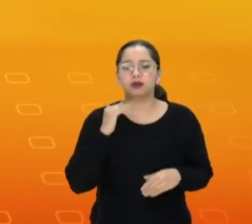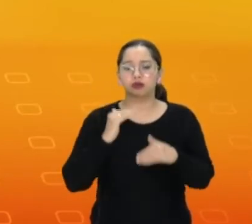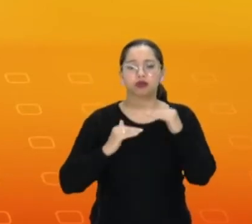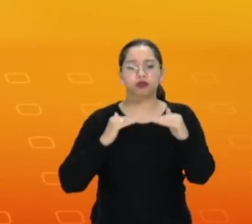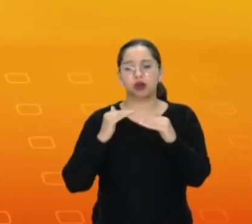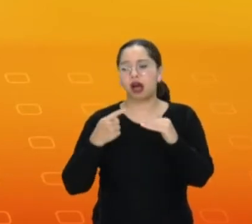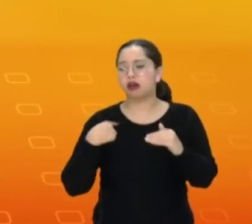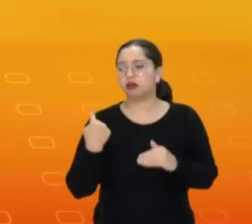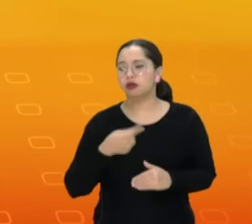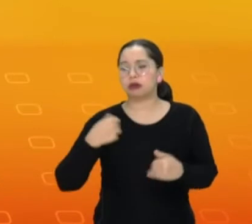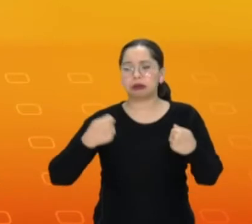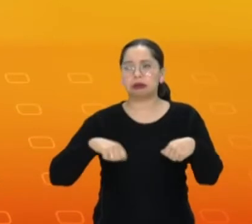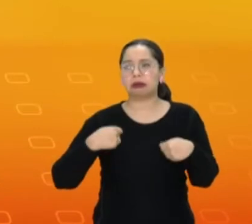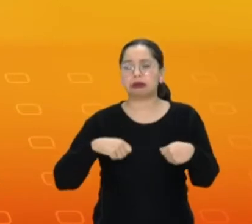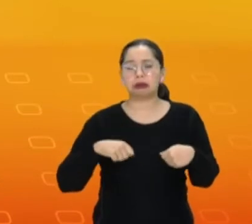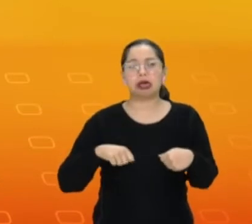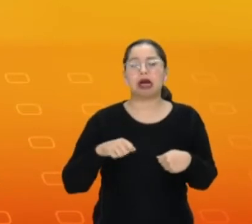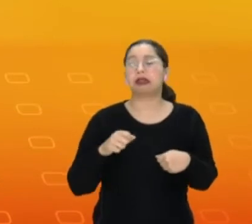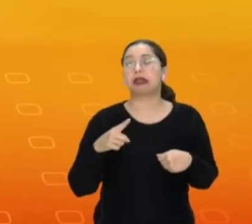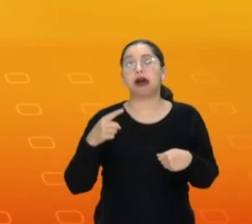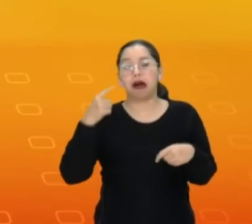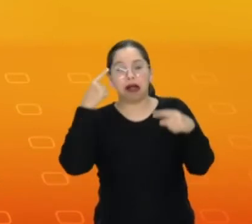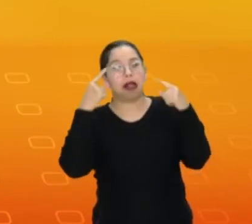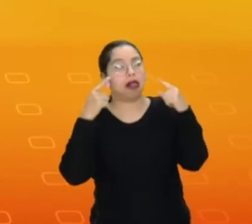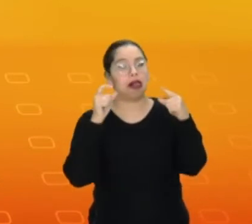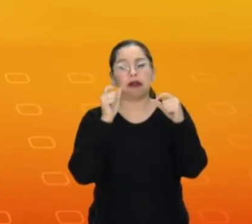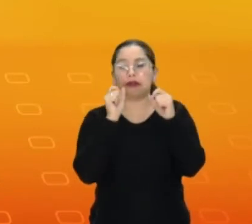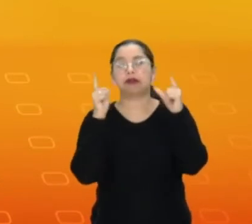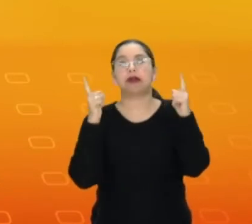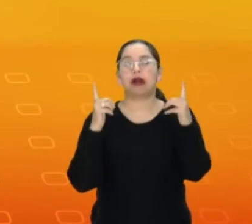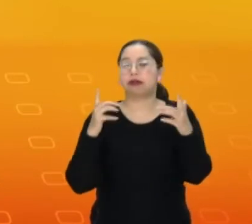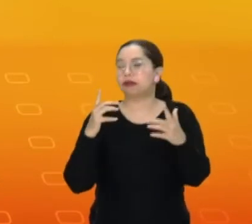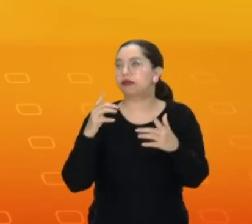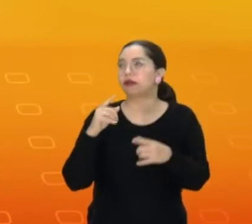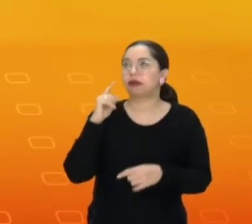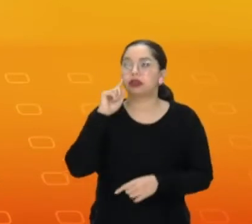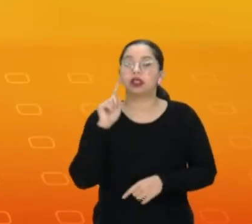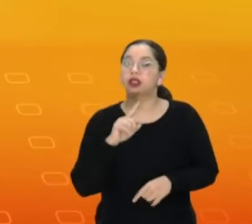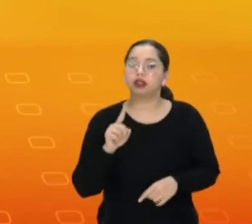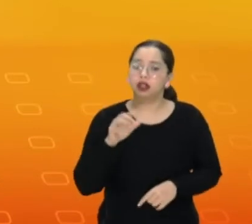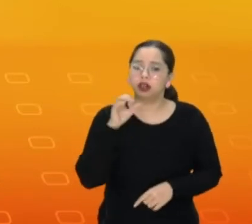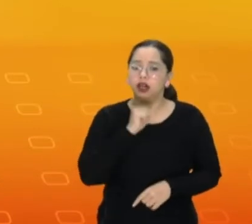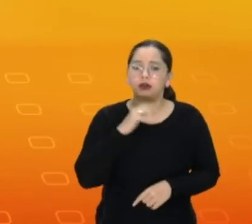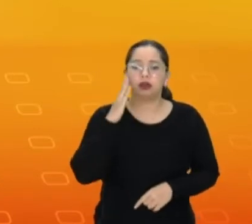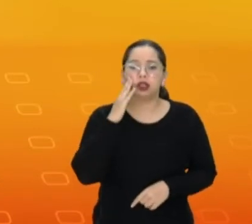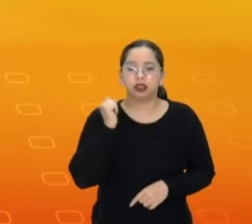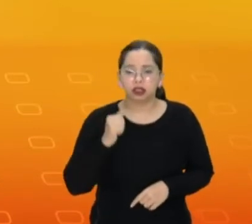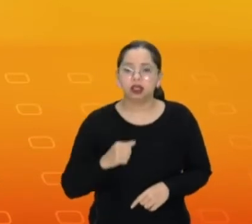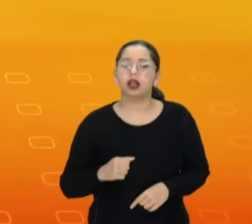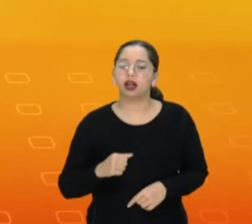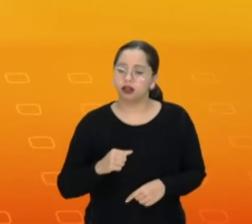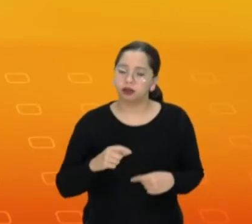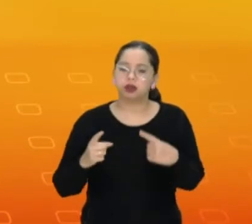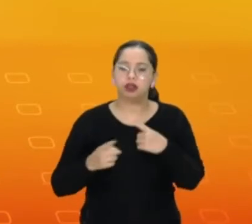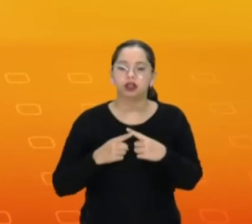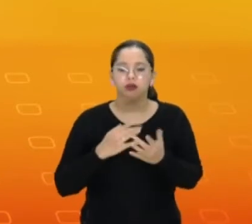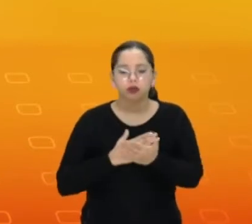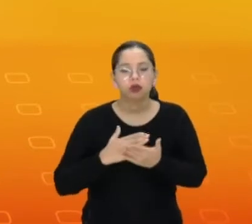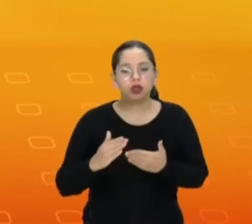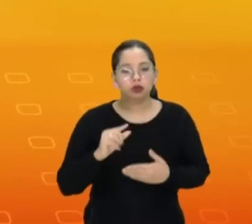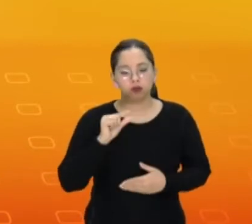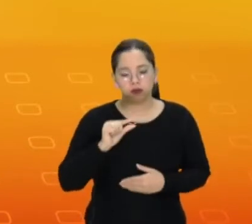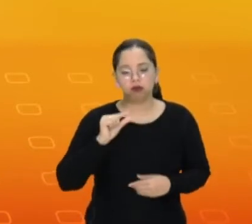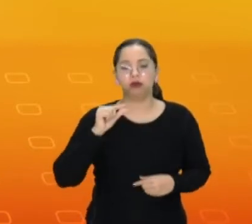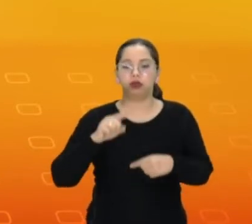preocupar em me adivinhar como é que vai ser minha capacidade eu posso começar pequeno escalando facilmente não é que tem que tipo de